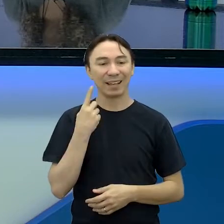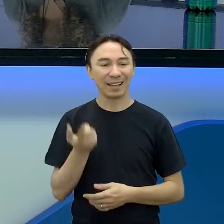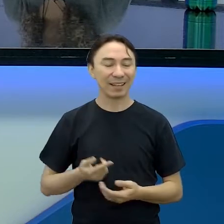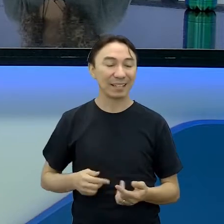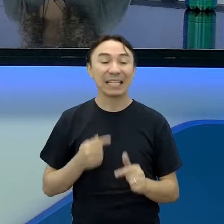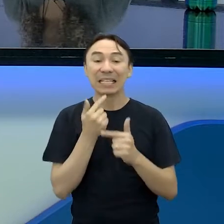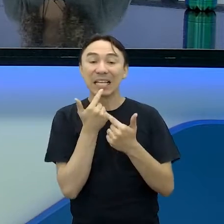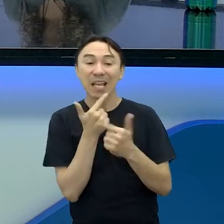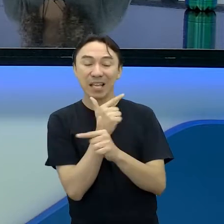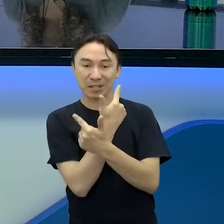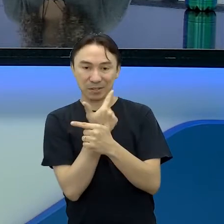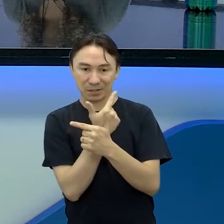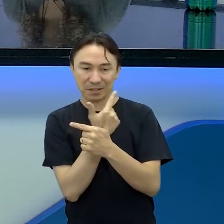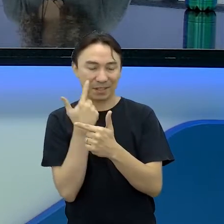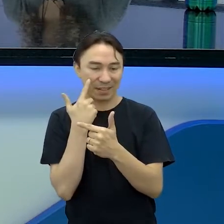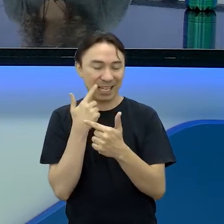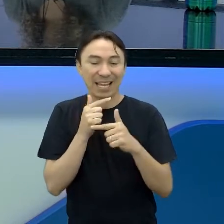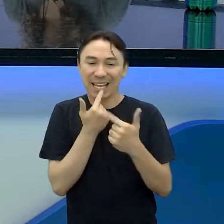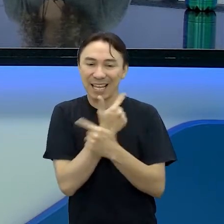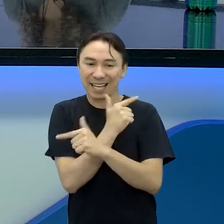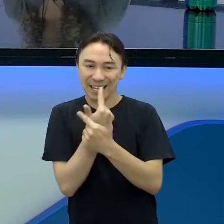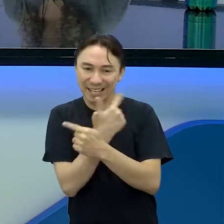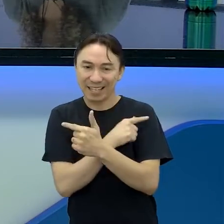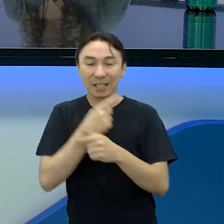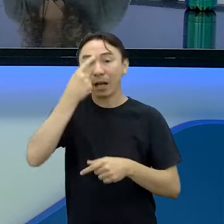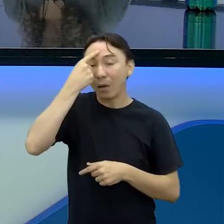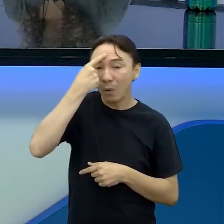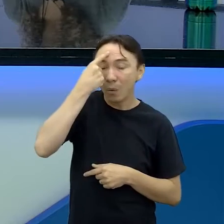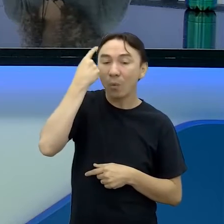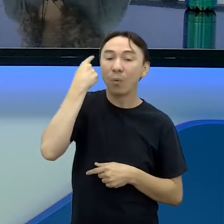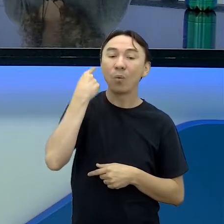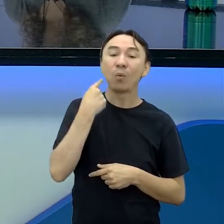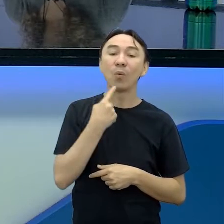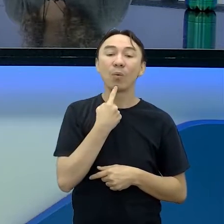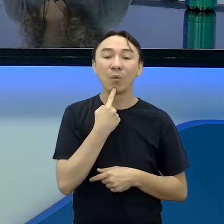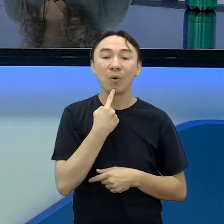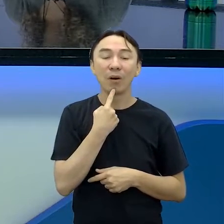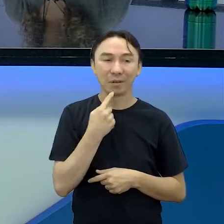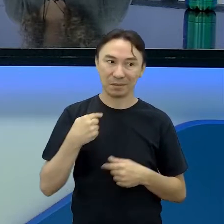você rir meia hora por meia hora, eu tirei isso de um site de um hospital, né?